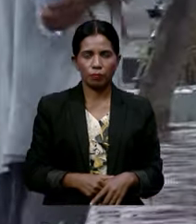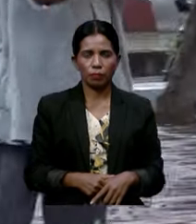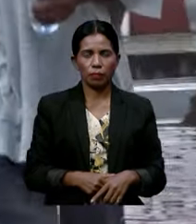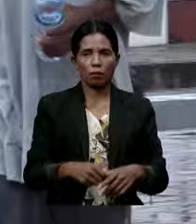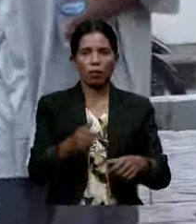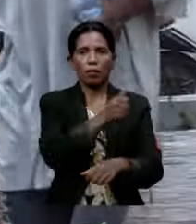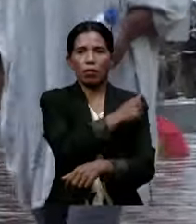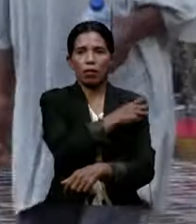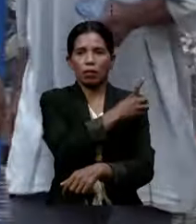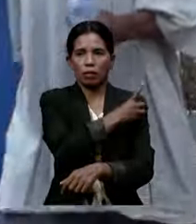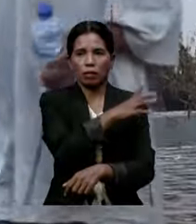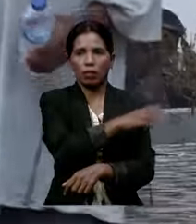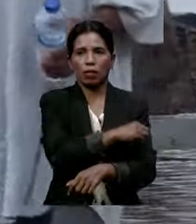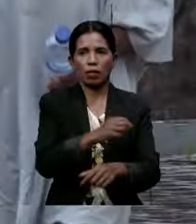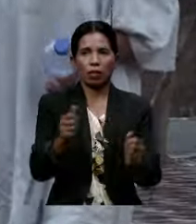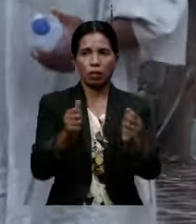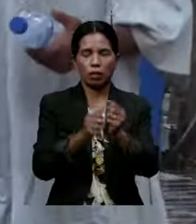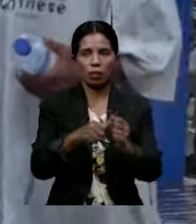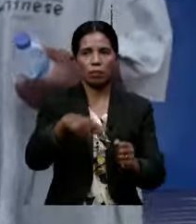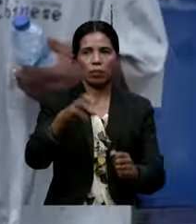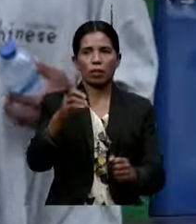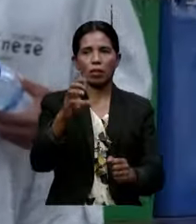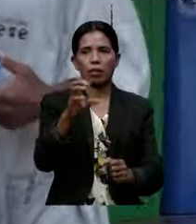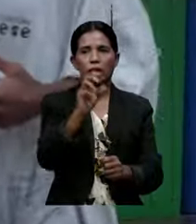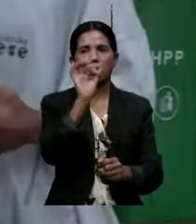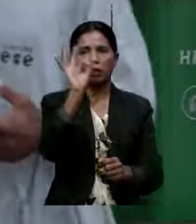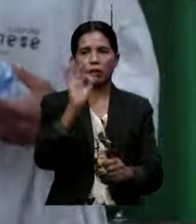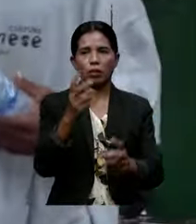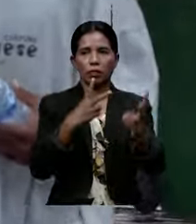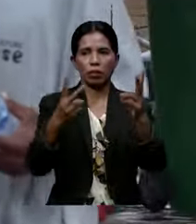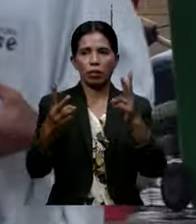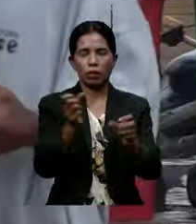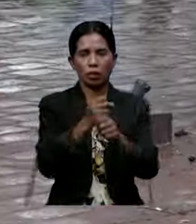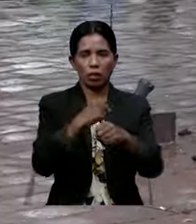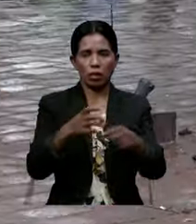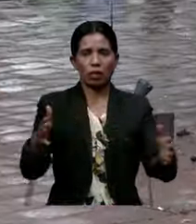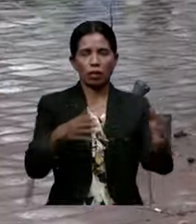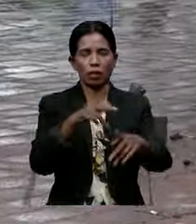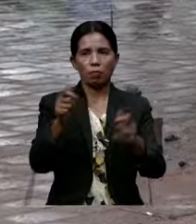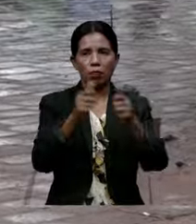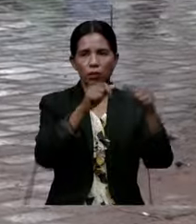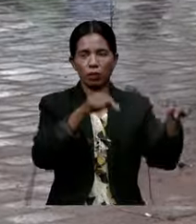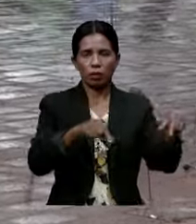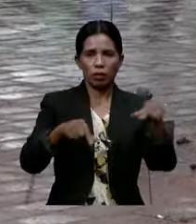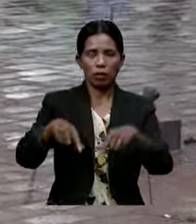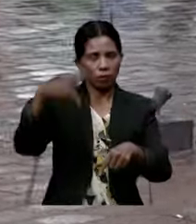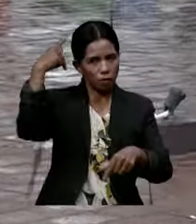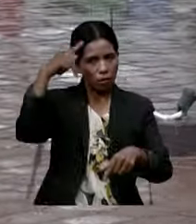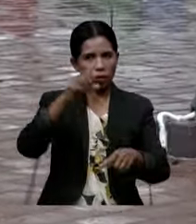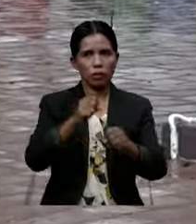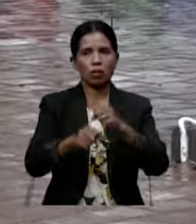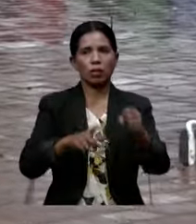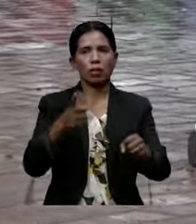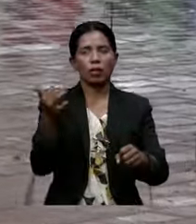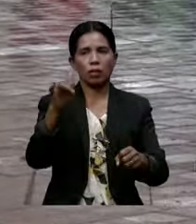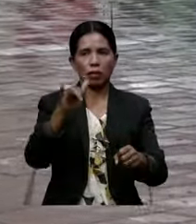Asosiasaun Difisiente Timor-Leste ha mutu ko pradet sestane halau visita ho di halibur ema ho difisiensia psikososial sira nebe